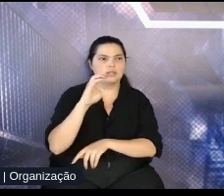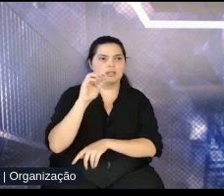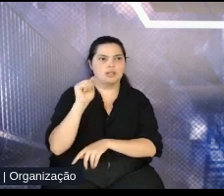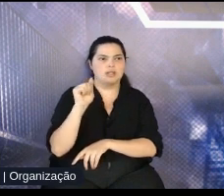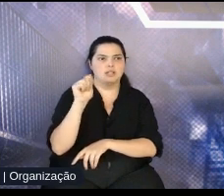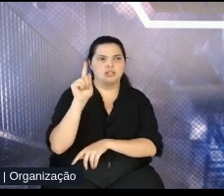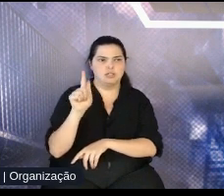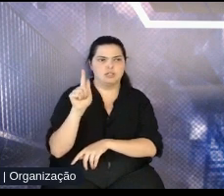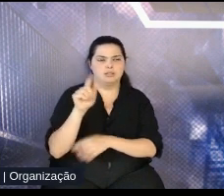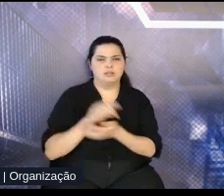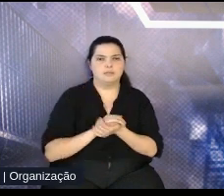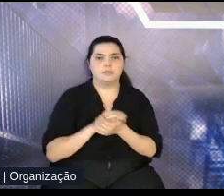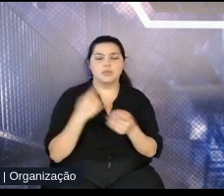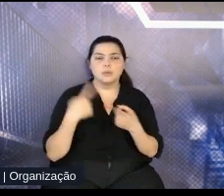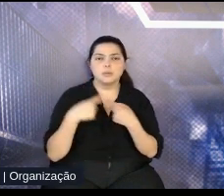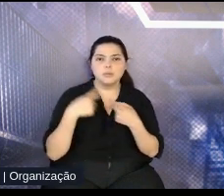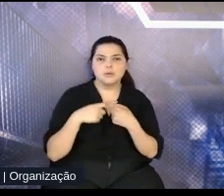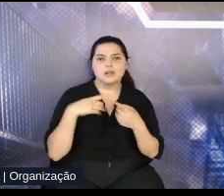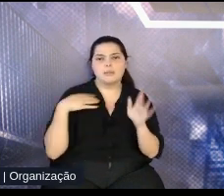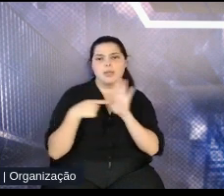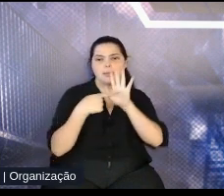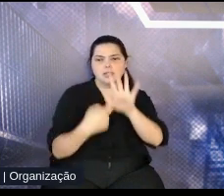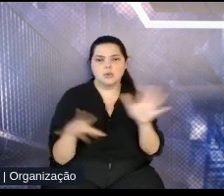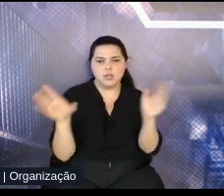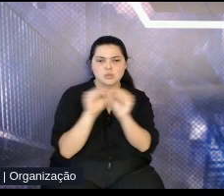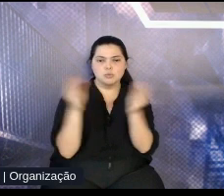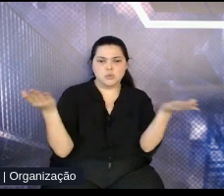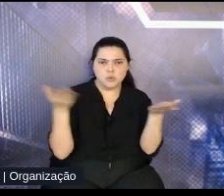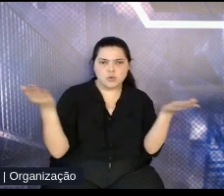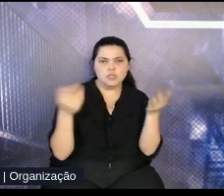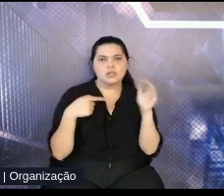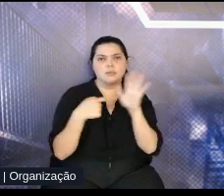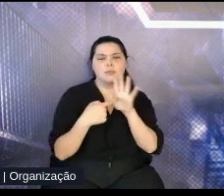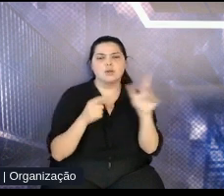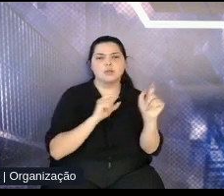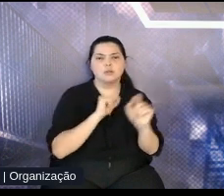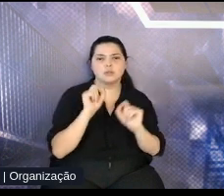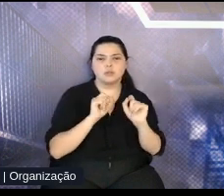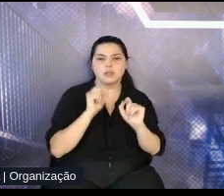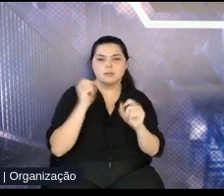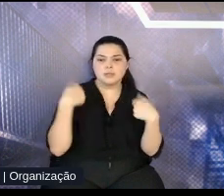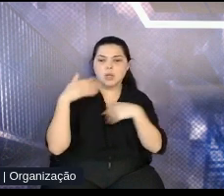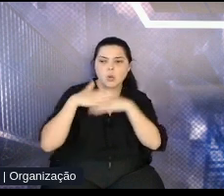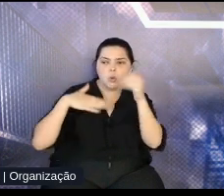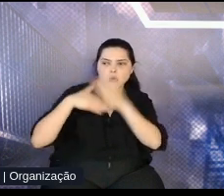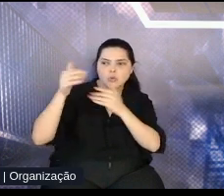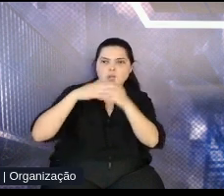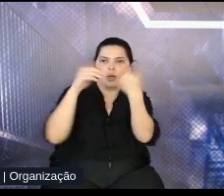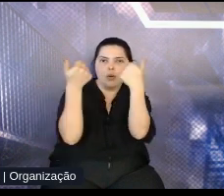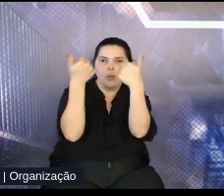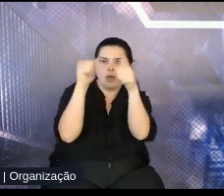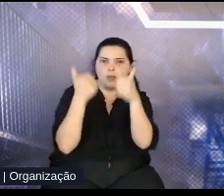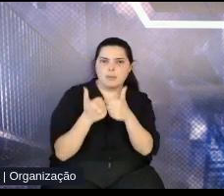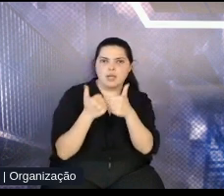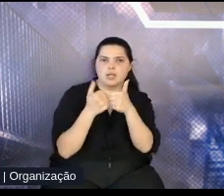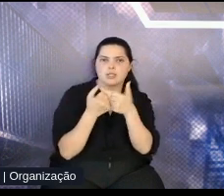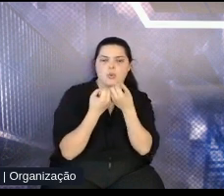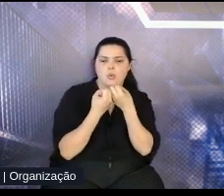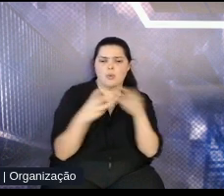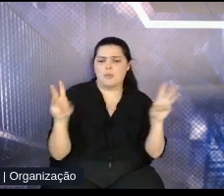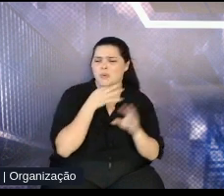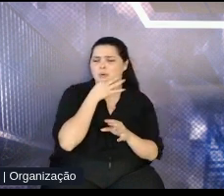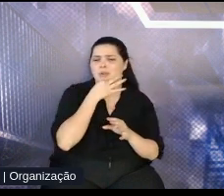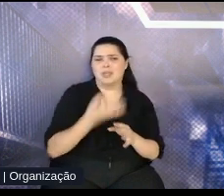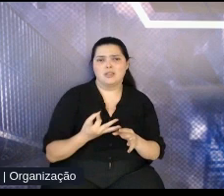no resumozinho da minha apresentação que eu trago para hoje, você construir uma imagem web terrível e